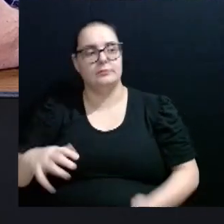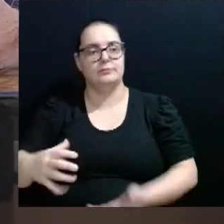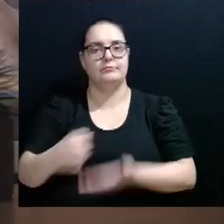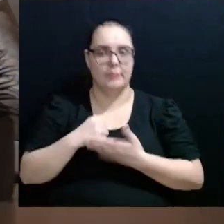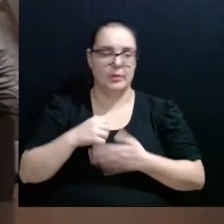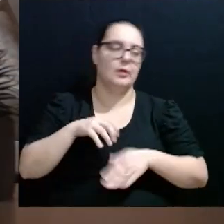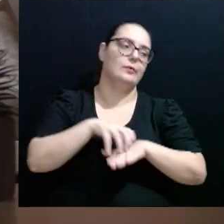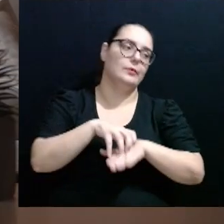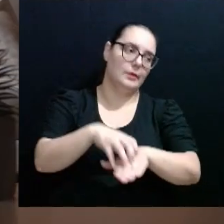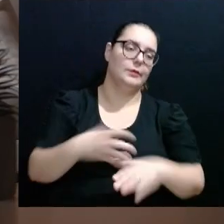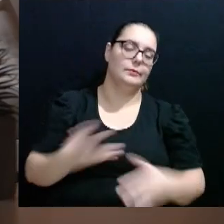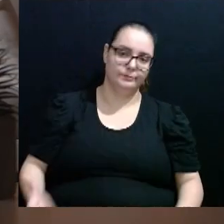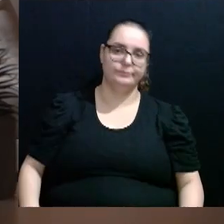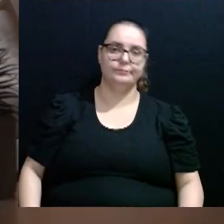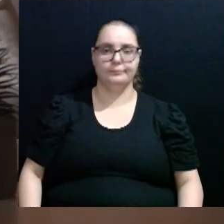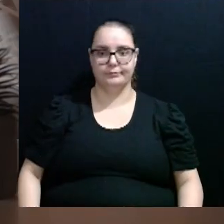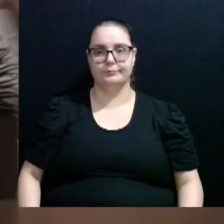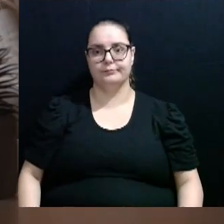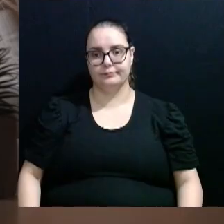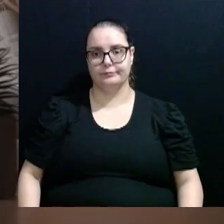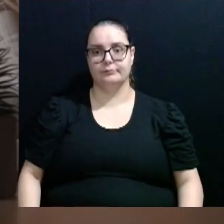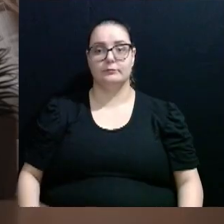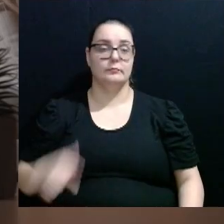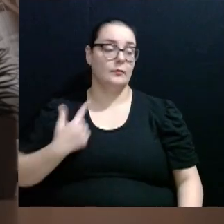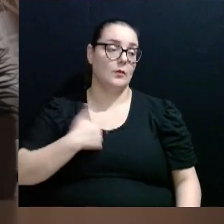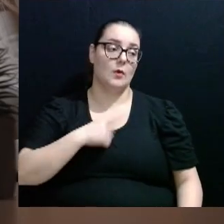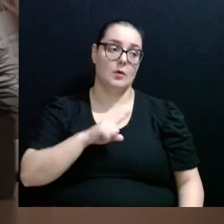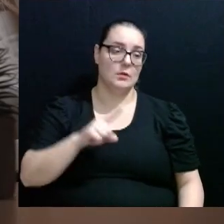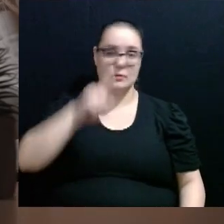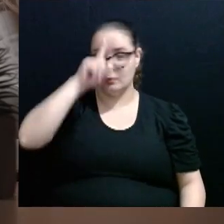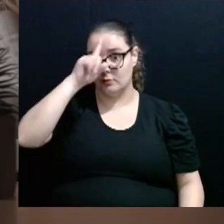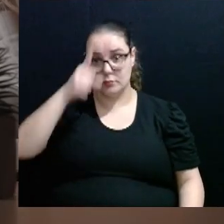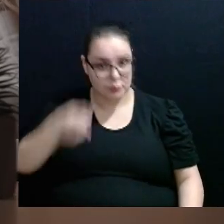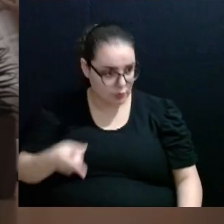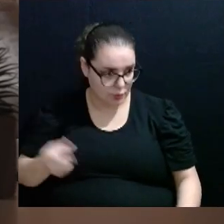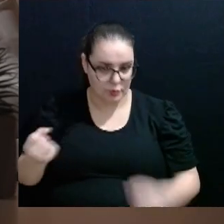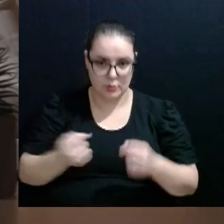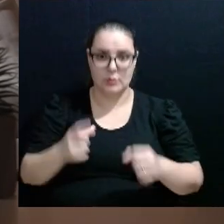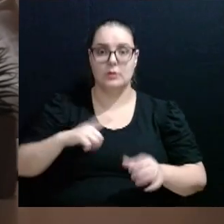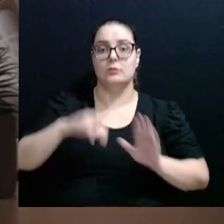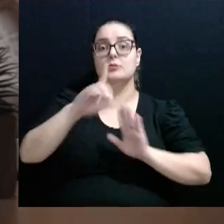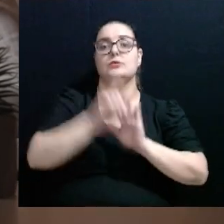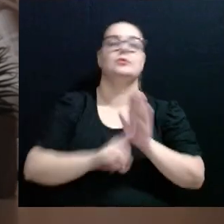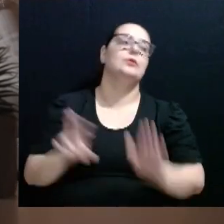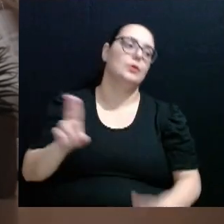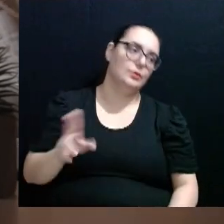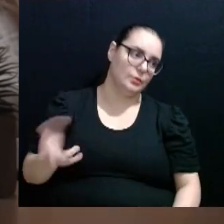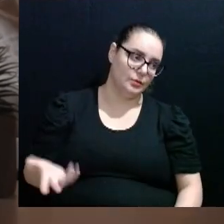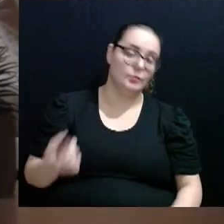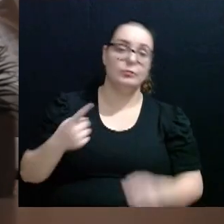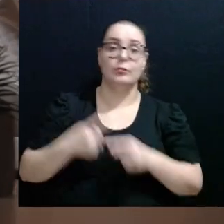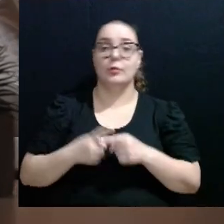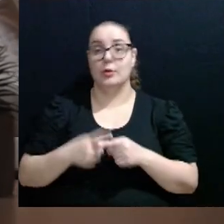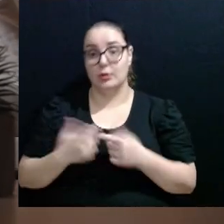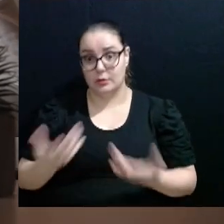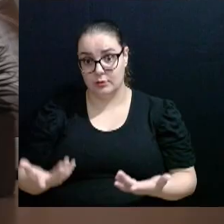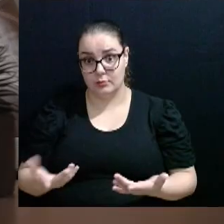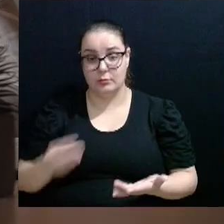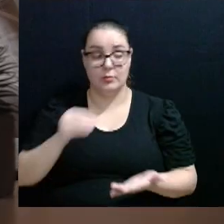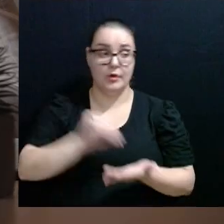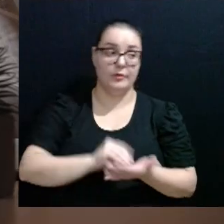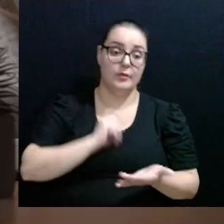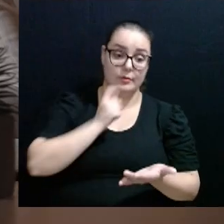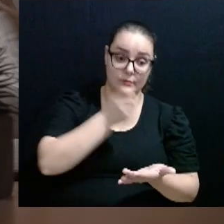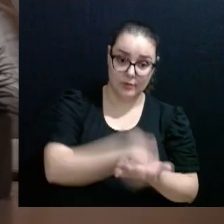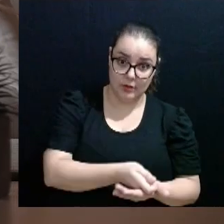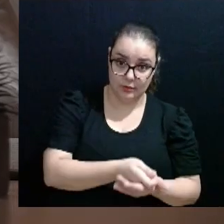Na verdade, nós não somos proprietários, nós temos só o direito de uso, né? Por quê? Uma falta de pagamento, o